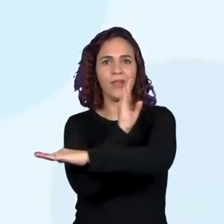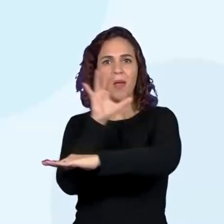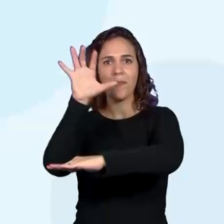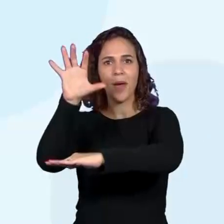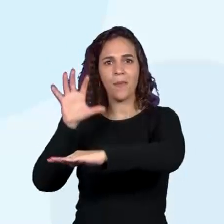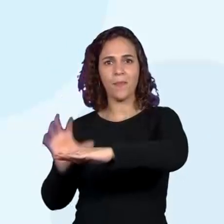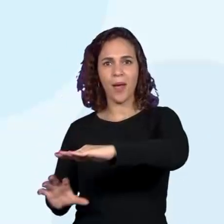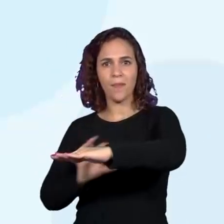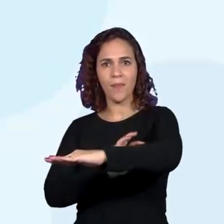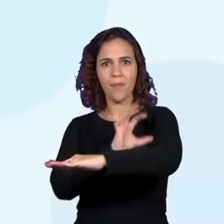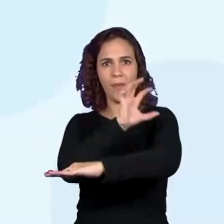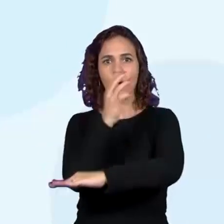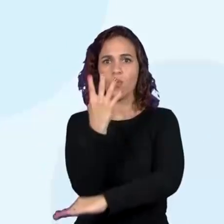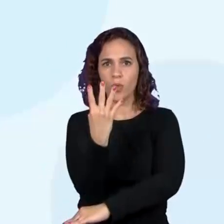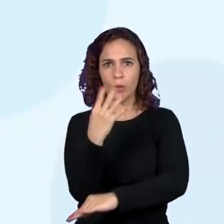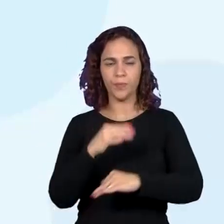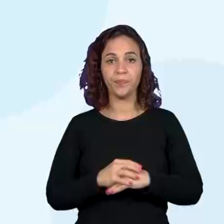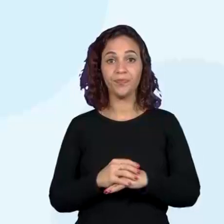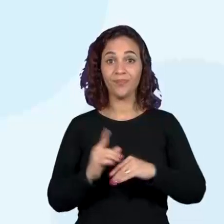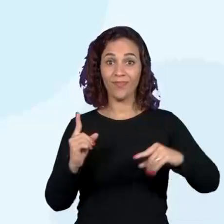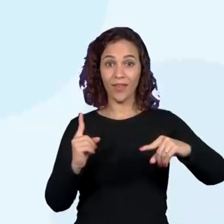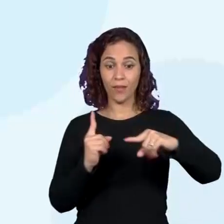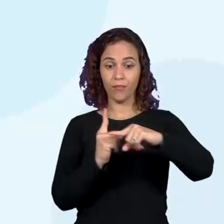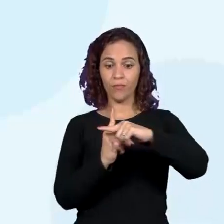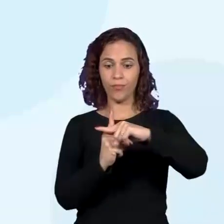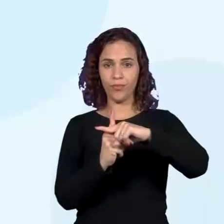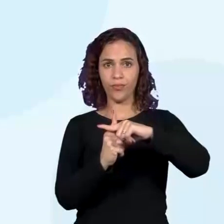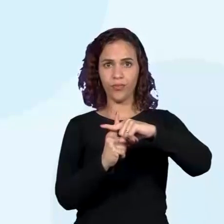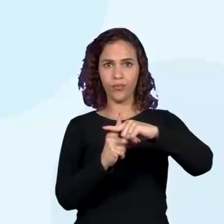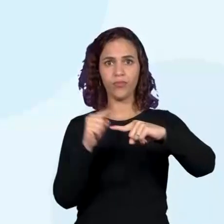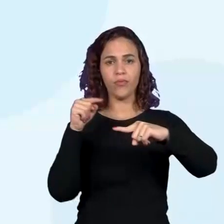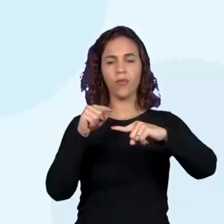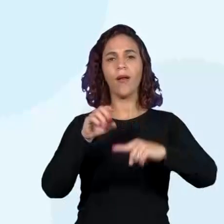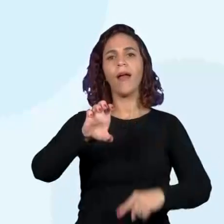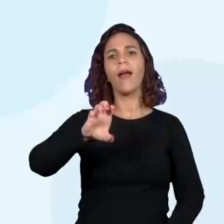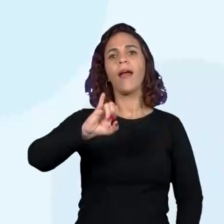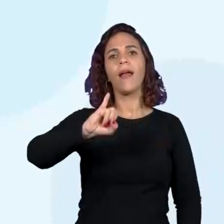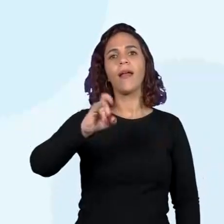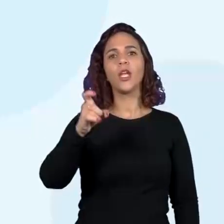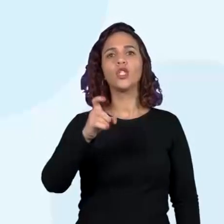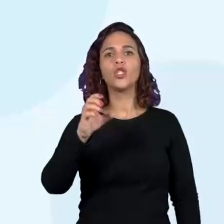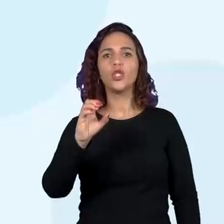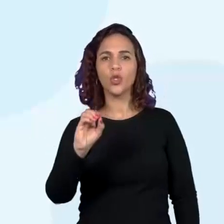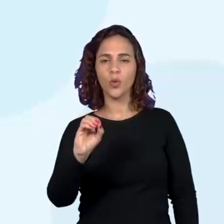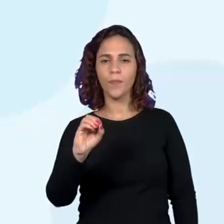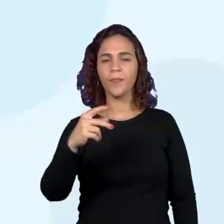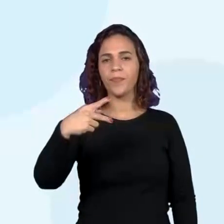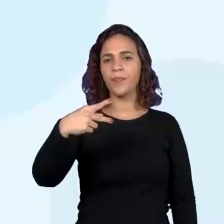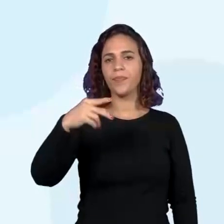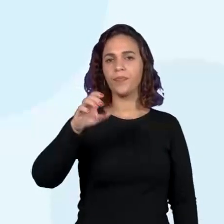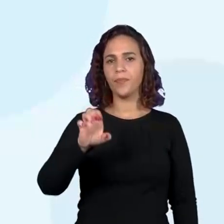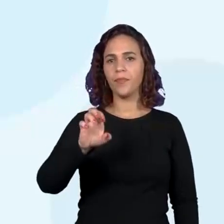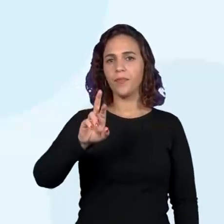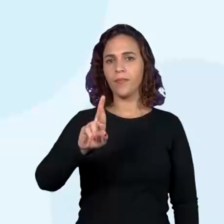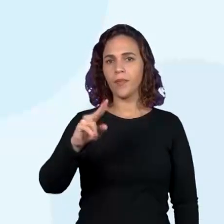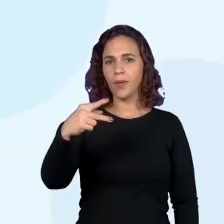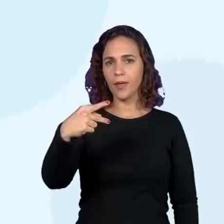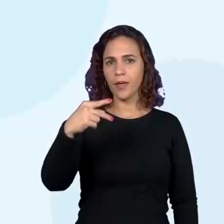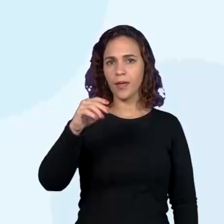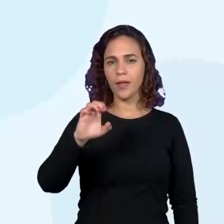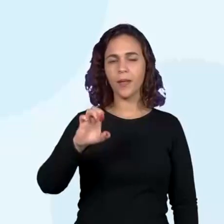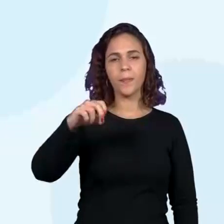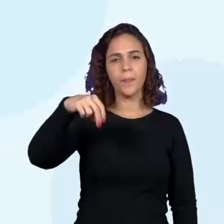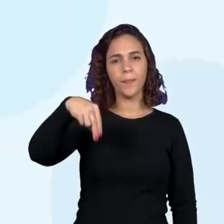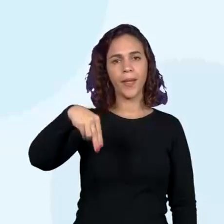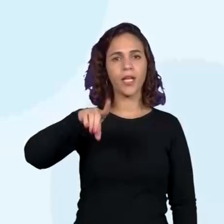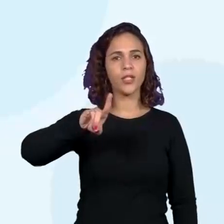Essa cruz, né, que se forma, são eixos perpendiculares, que a gente chama de X e de Y. Certo.